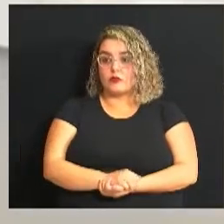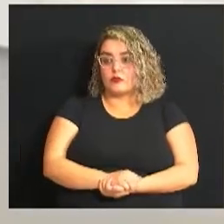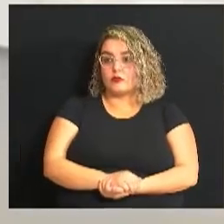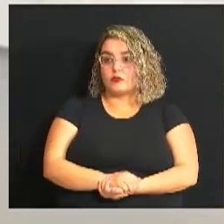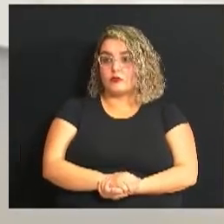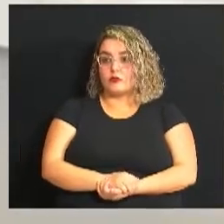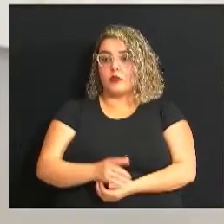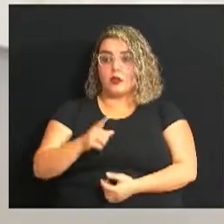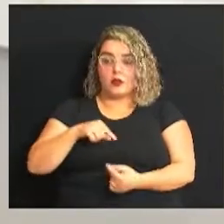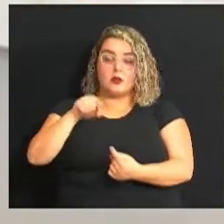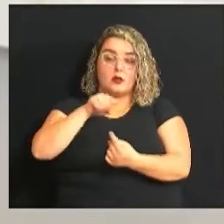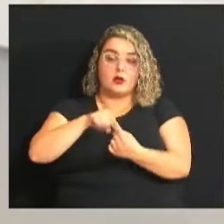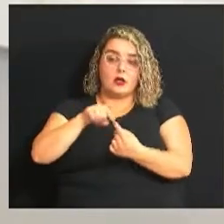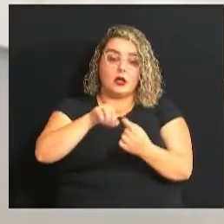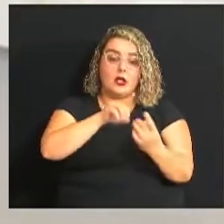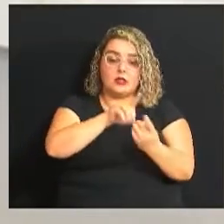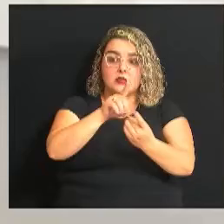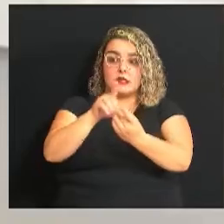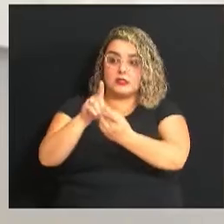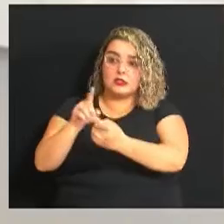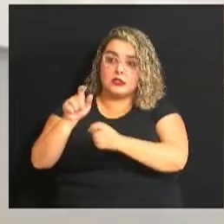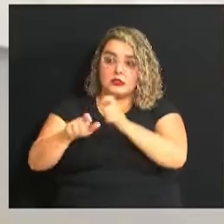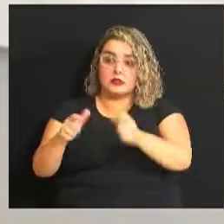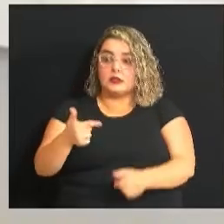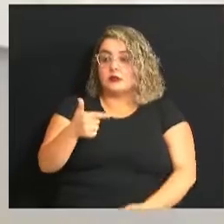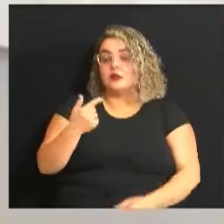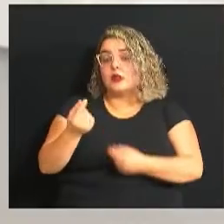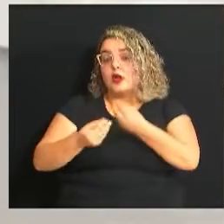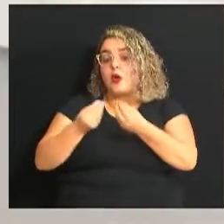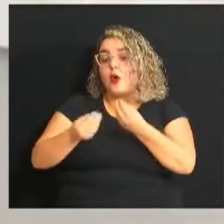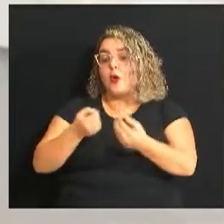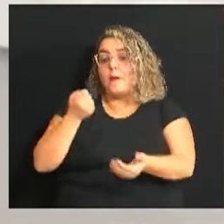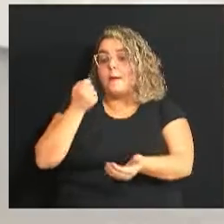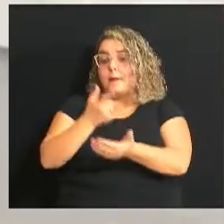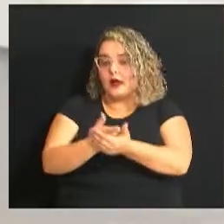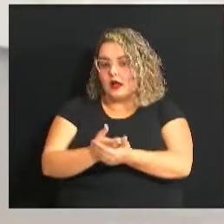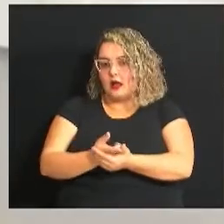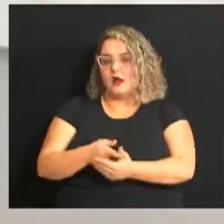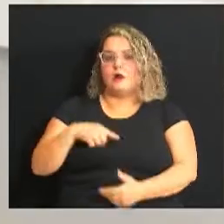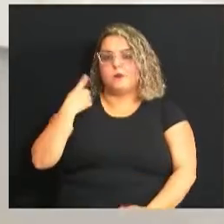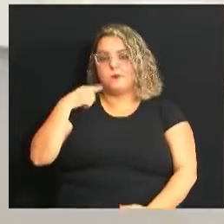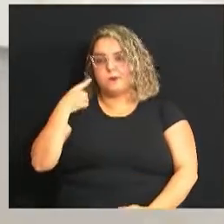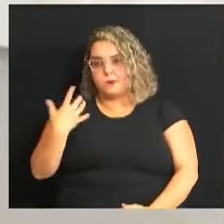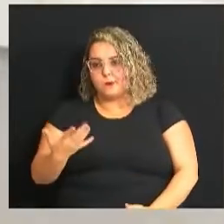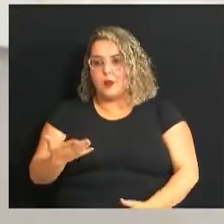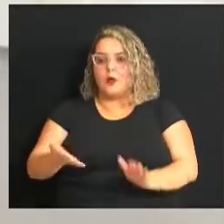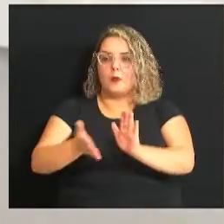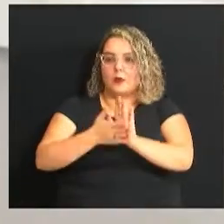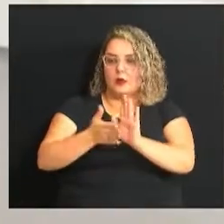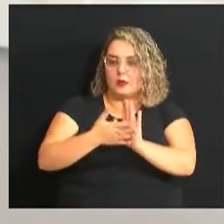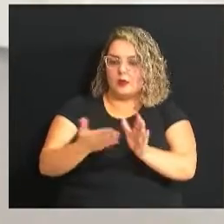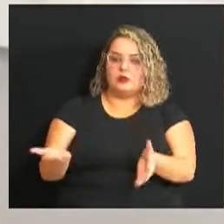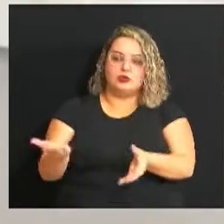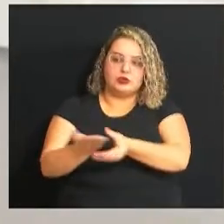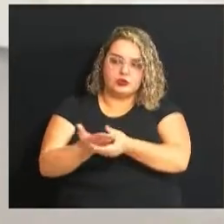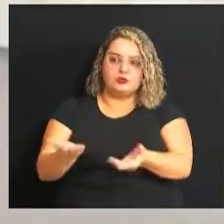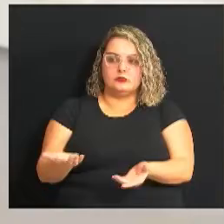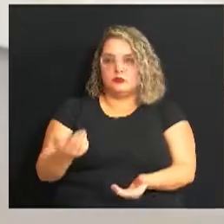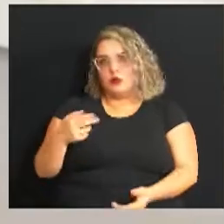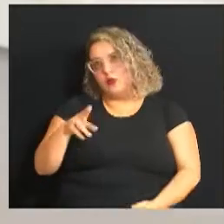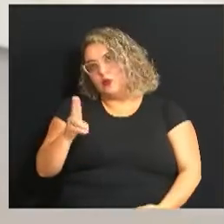por objetivo atender as pessoas que não têm condição econômica para contratar um advogado para a propositura das suas ações, ou para